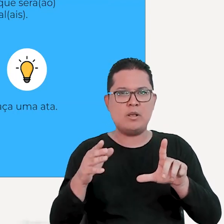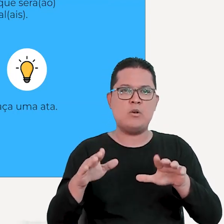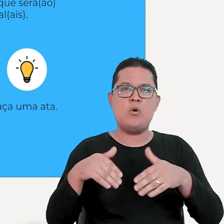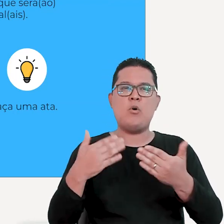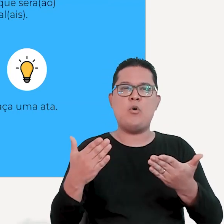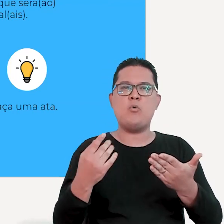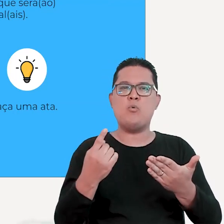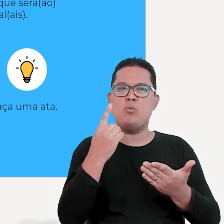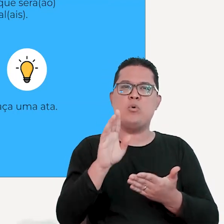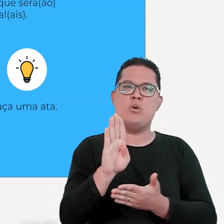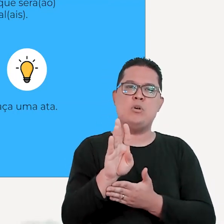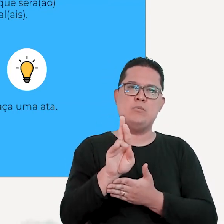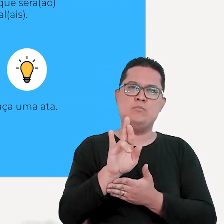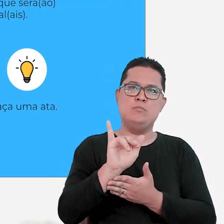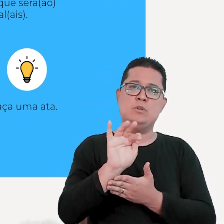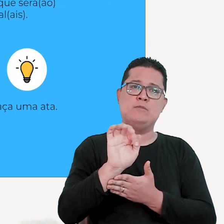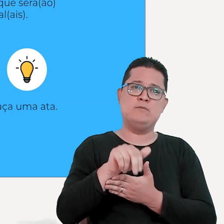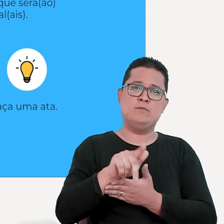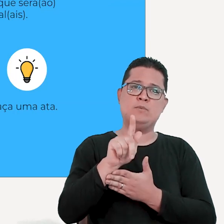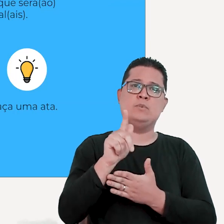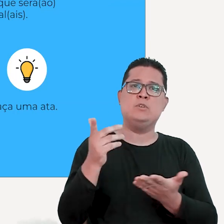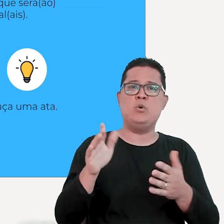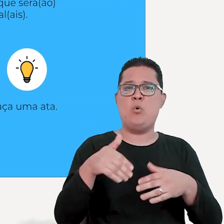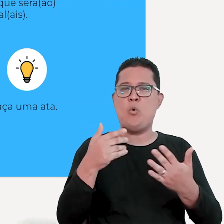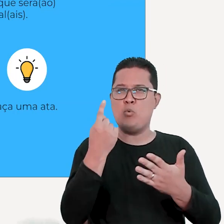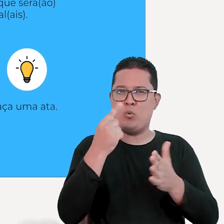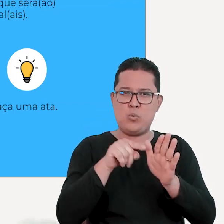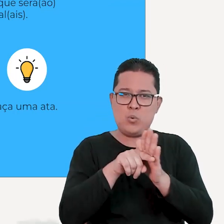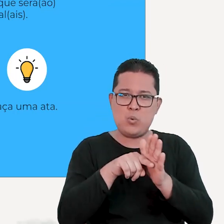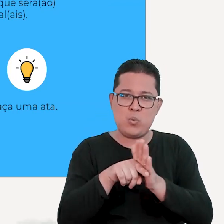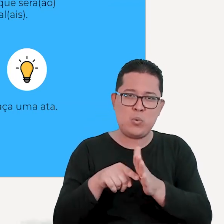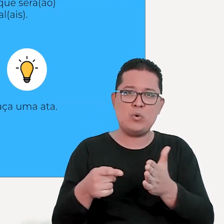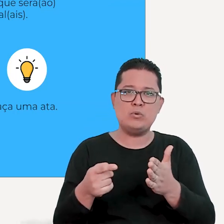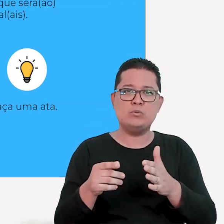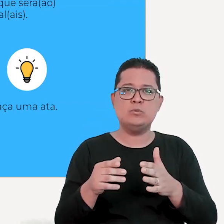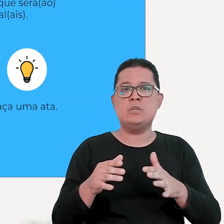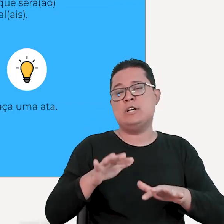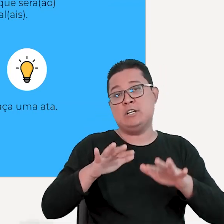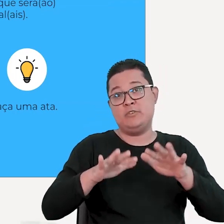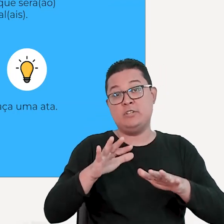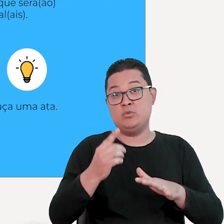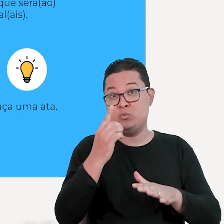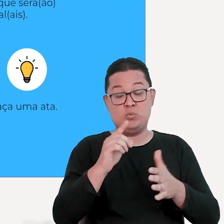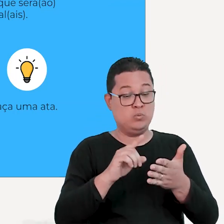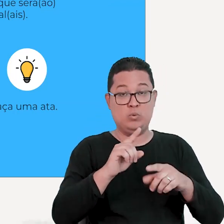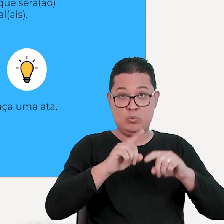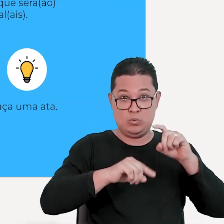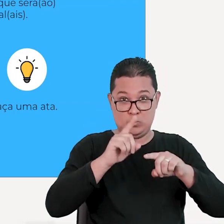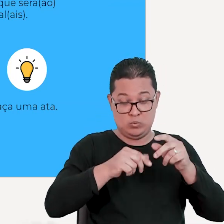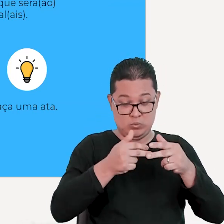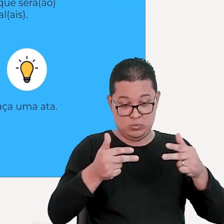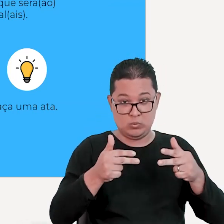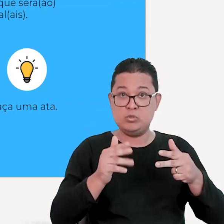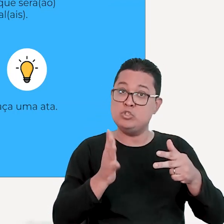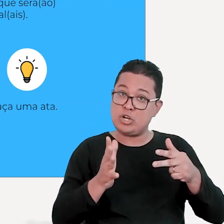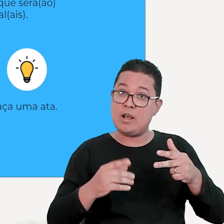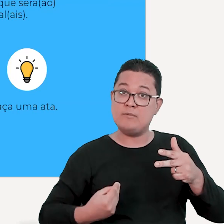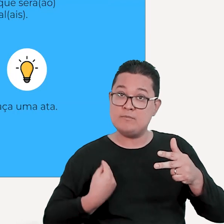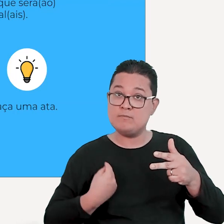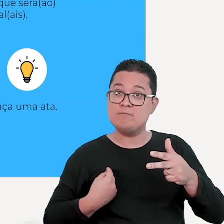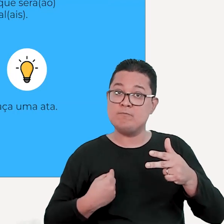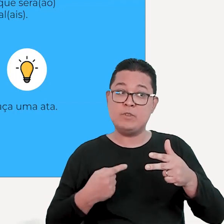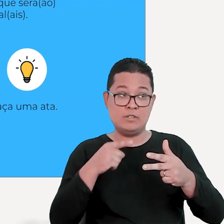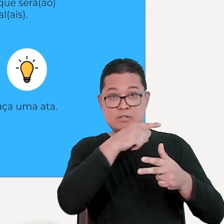lançado, ou se esse produto e serviço já existe e o seu projeto é melhorá-lo, leia sobre como ele existe hoje, como